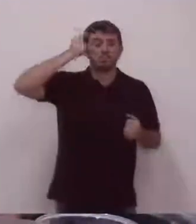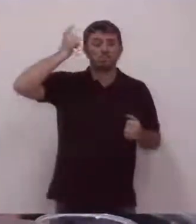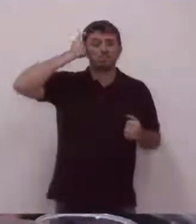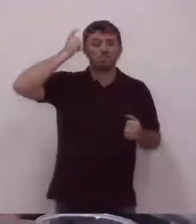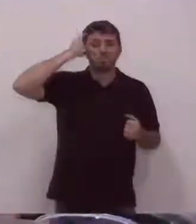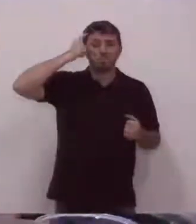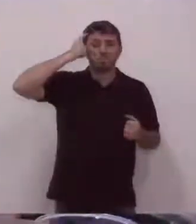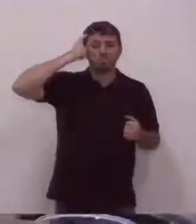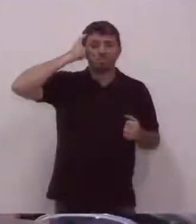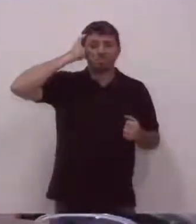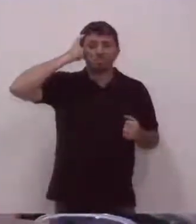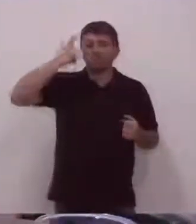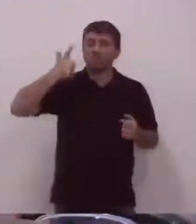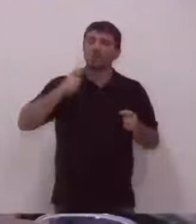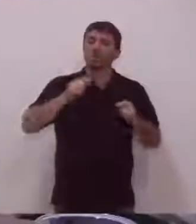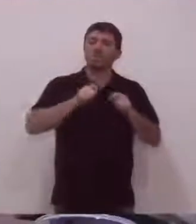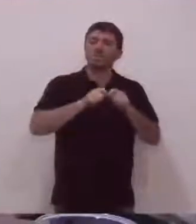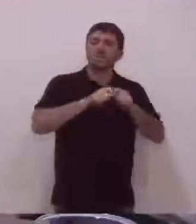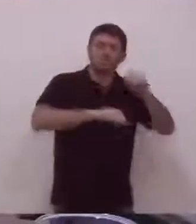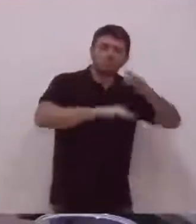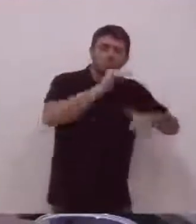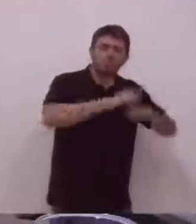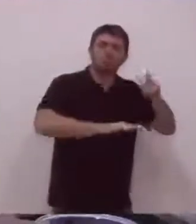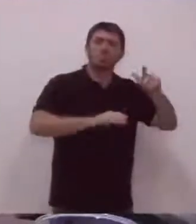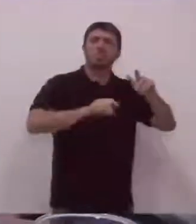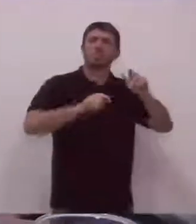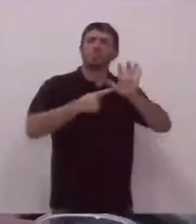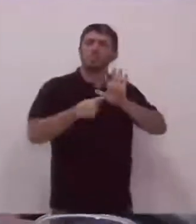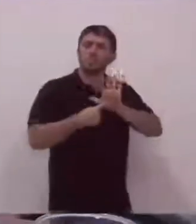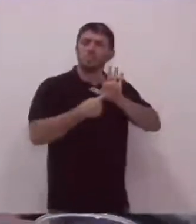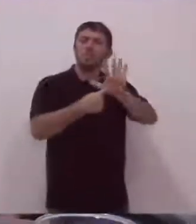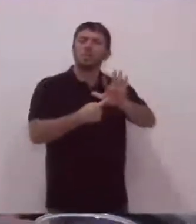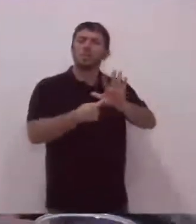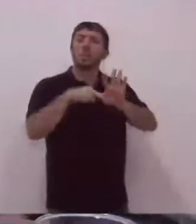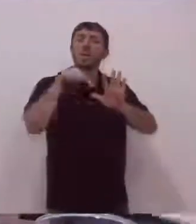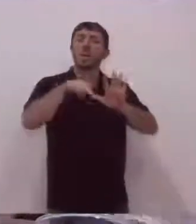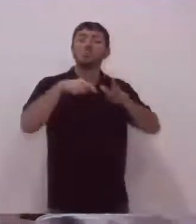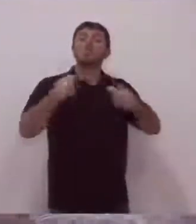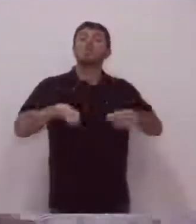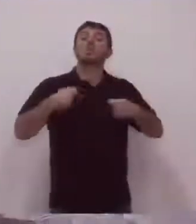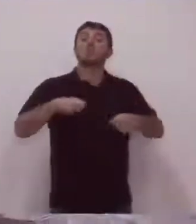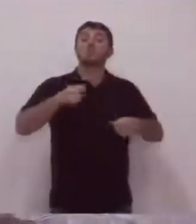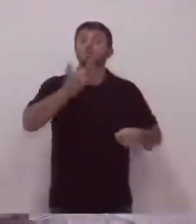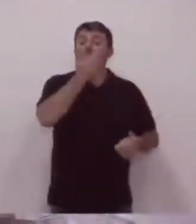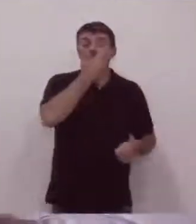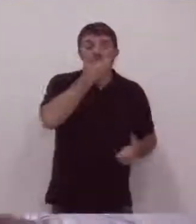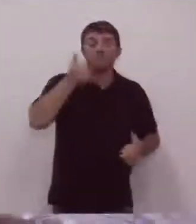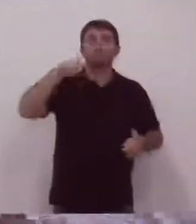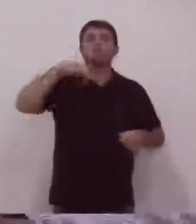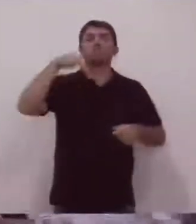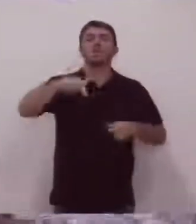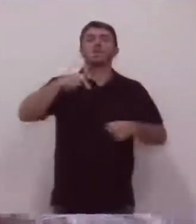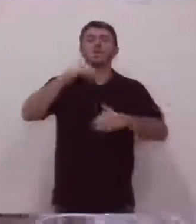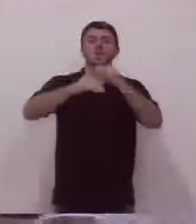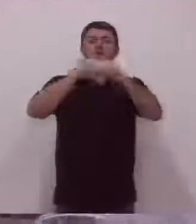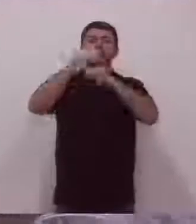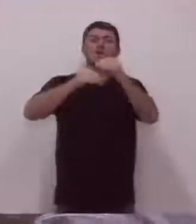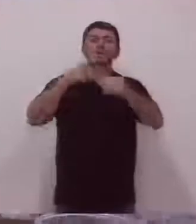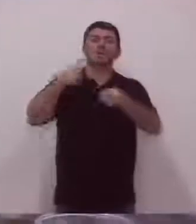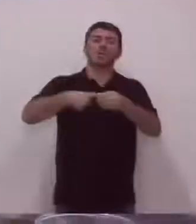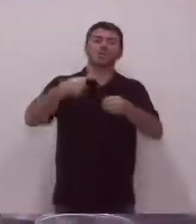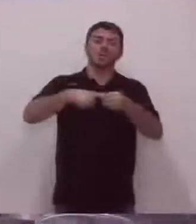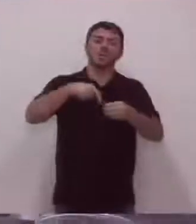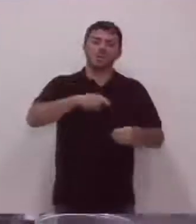ou indicações ou ideias para que possamos melhorar a cidade. Esse é o ponto de vista. O ponto de vista